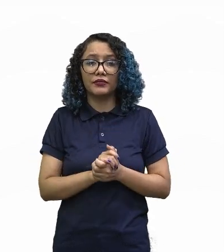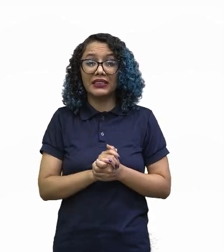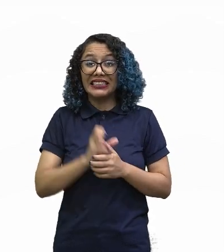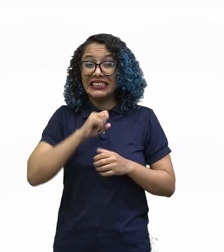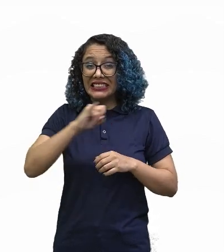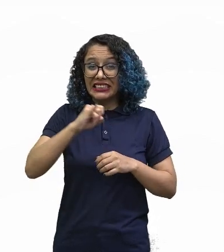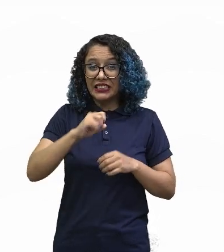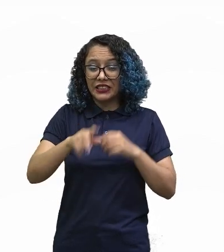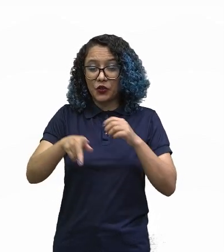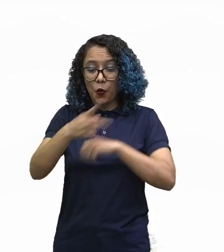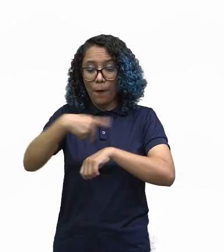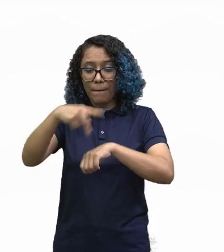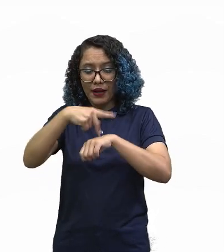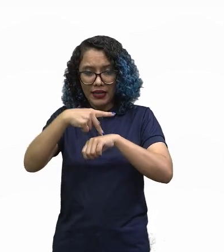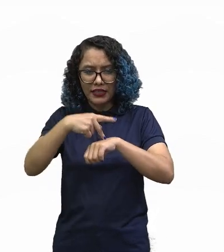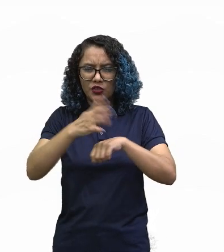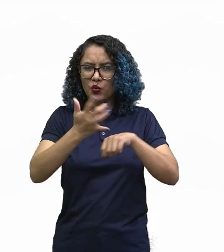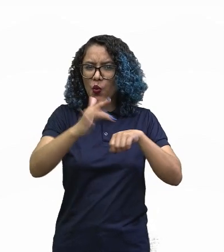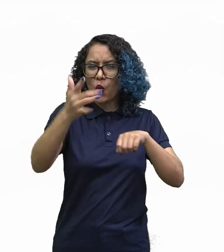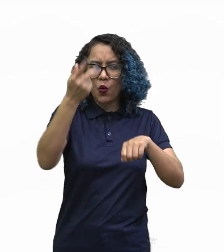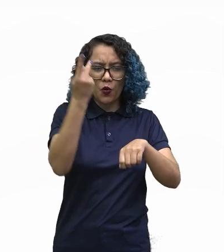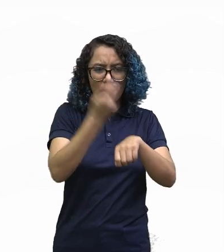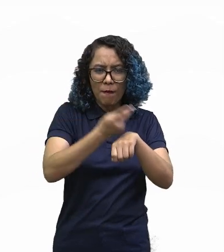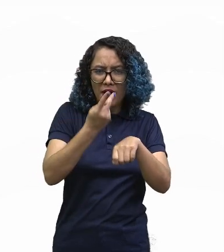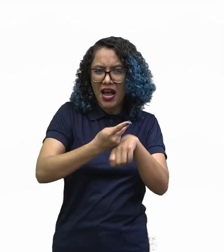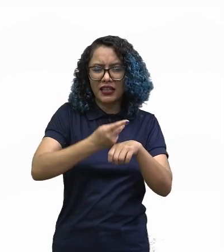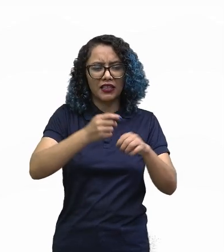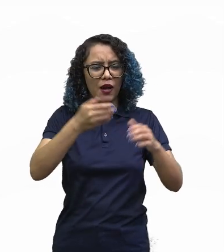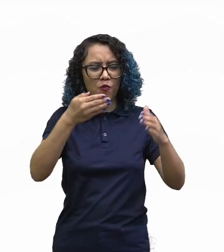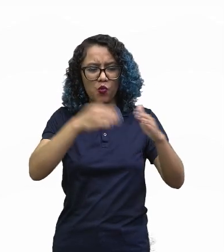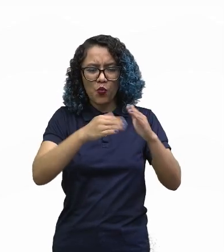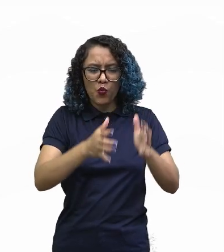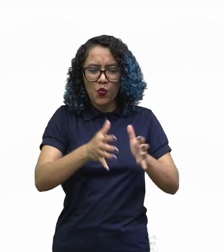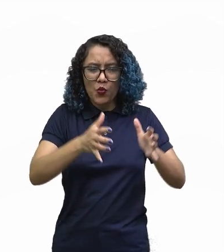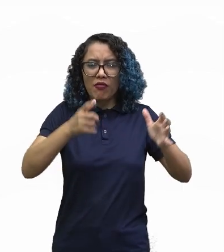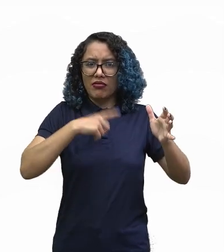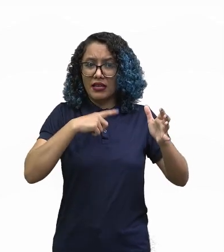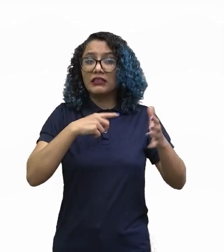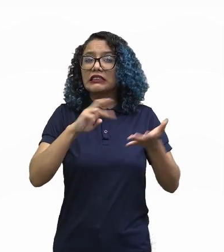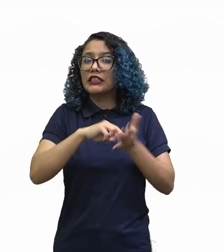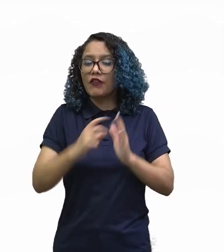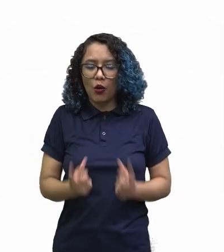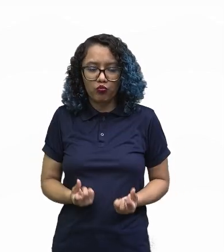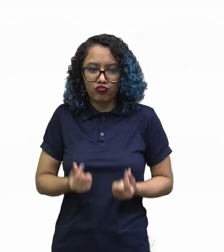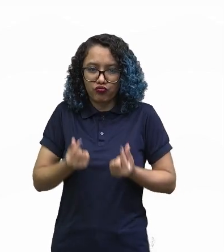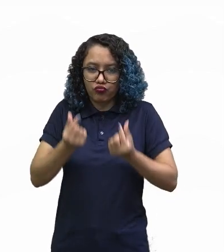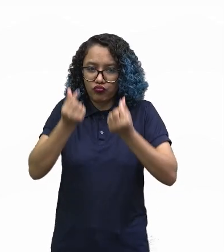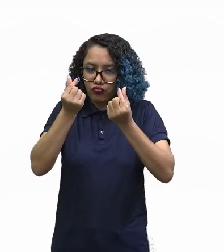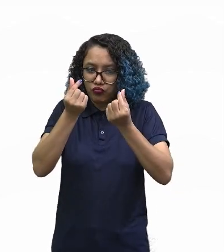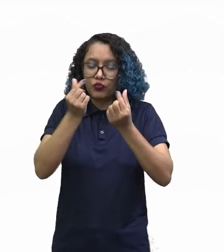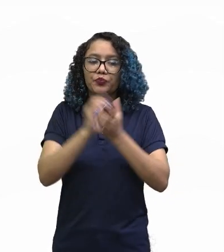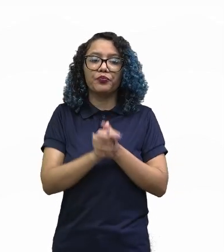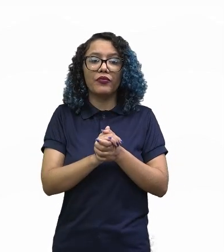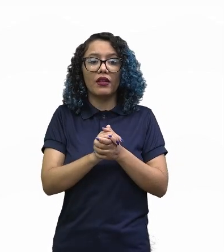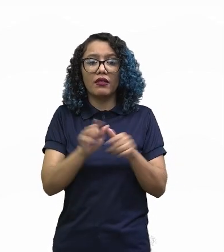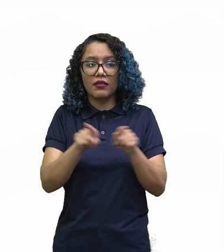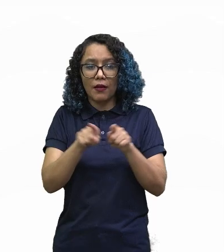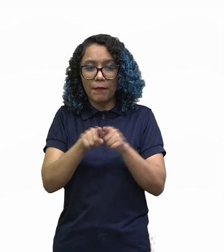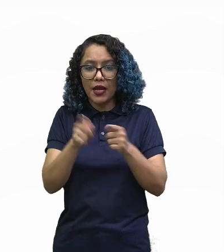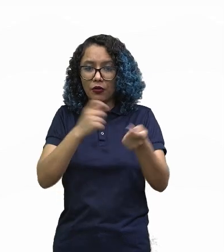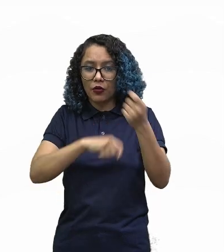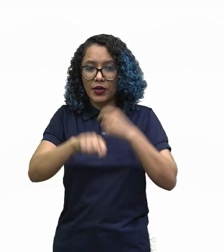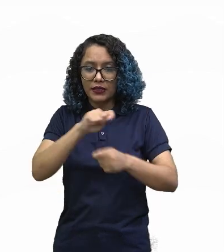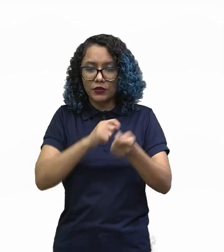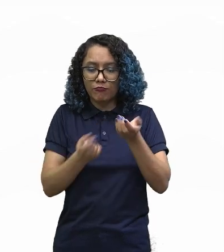prata uma nação possuir, um estado possuir, mais rico ele é. A balança comercial favorável, que